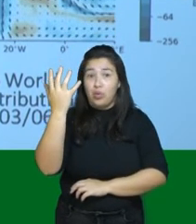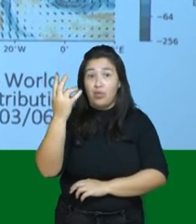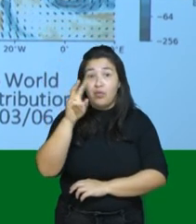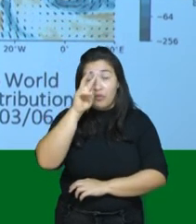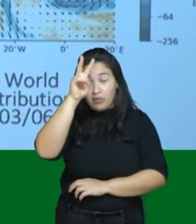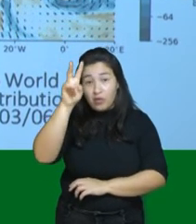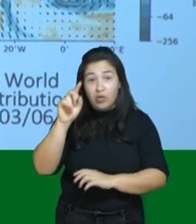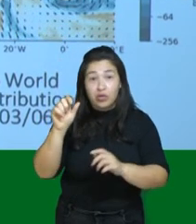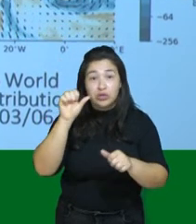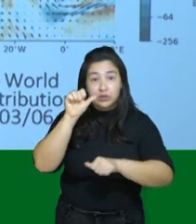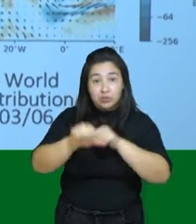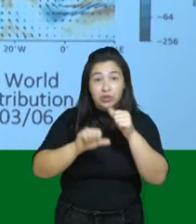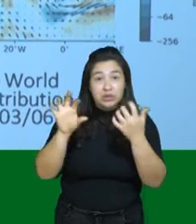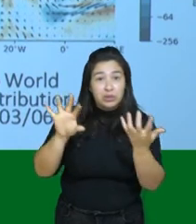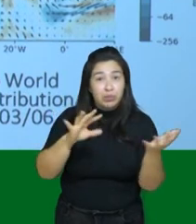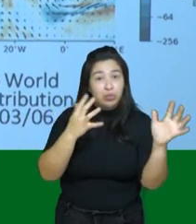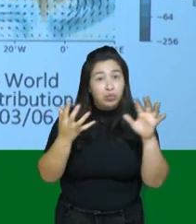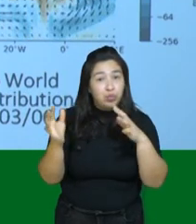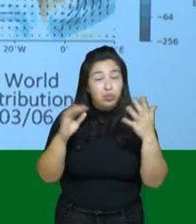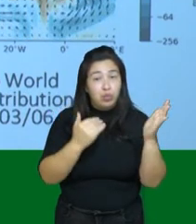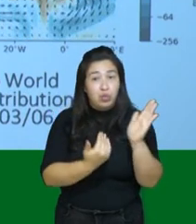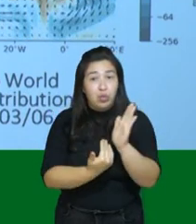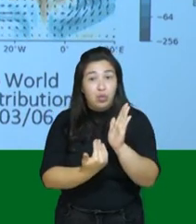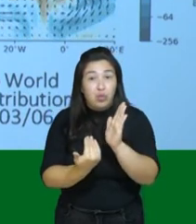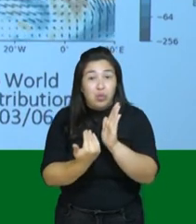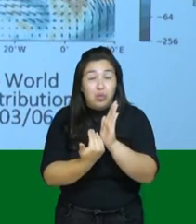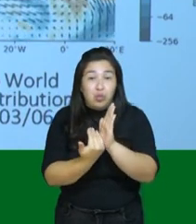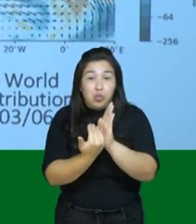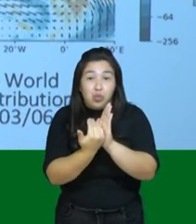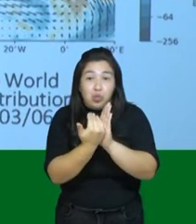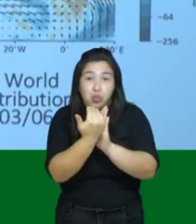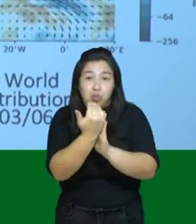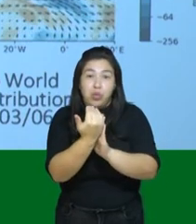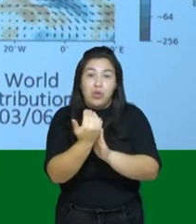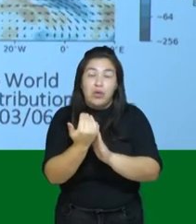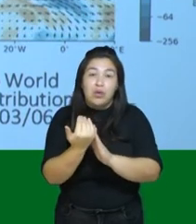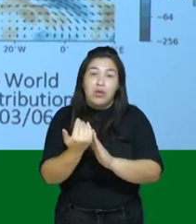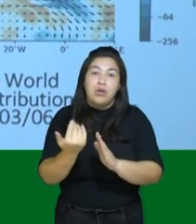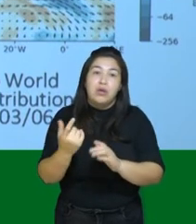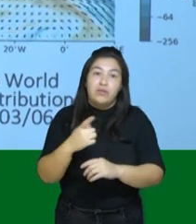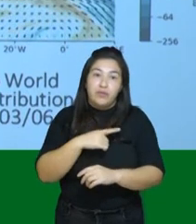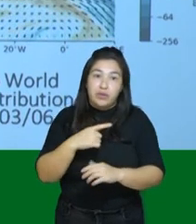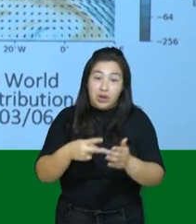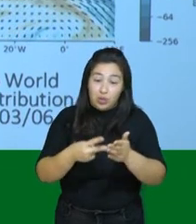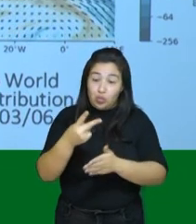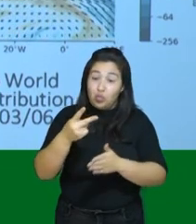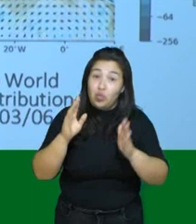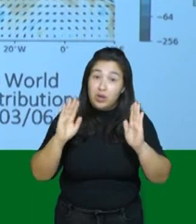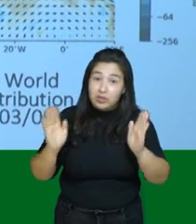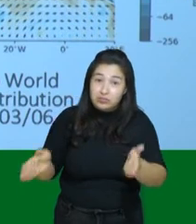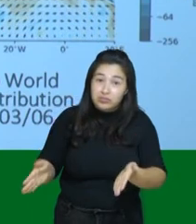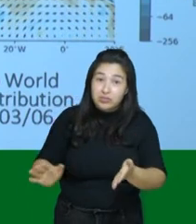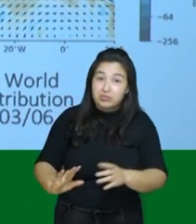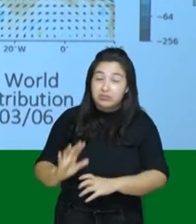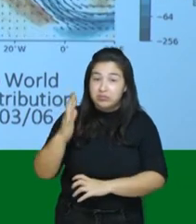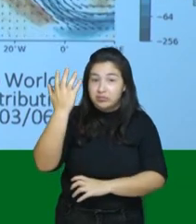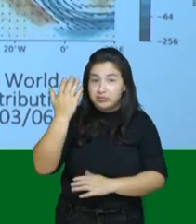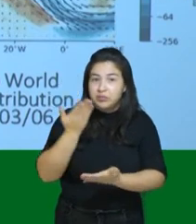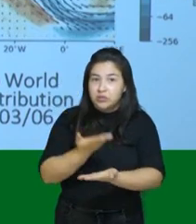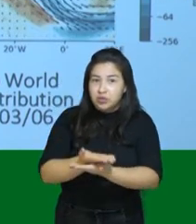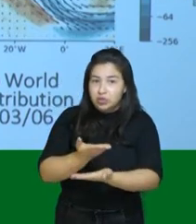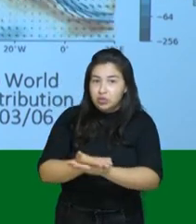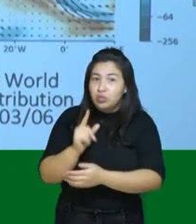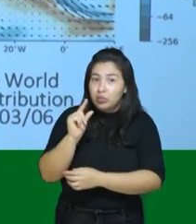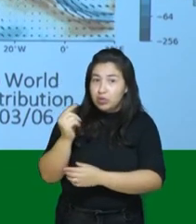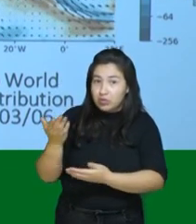as mudanças climáticas aumentaram a probabilidade dele acontecer em duas vezes, né? Então, a gente fez esse estudo recente